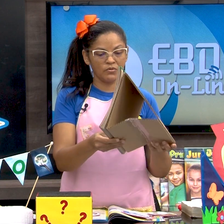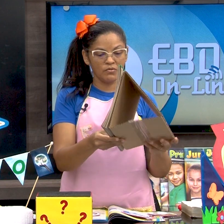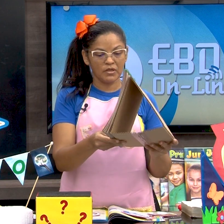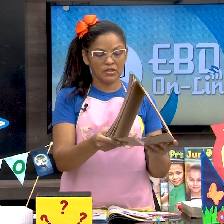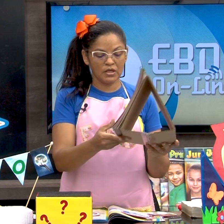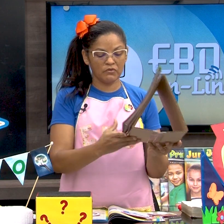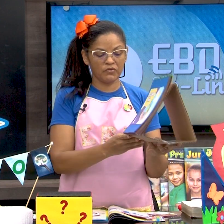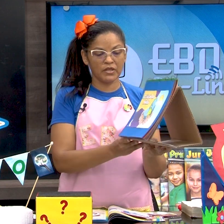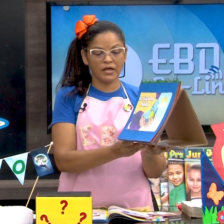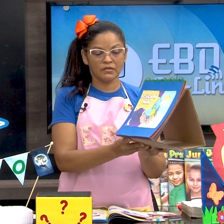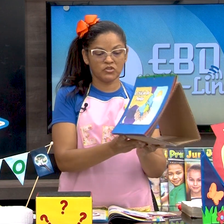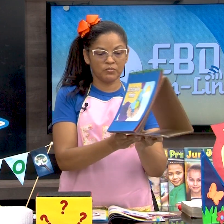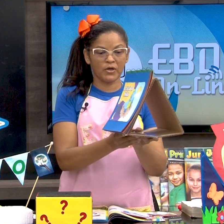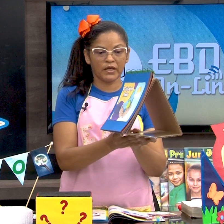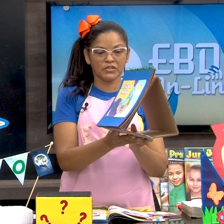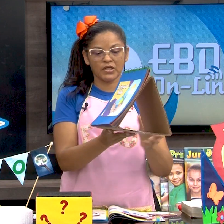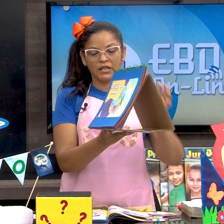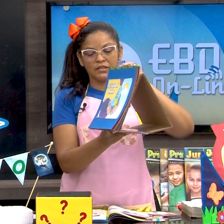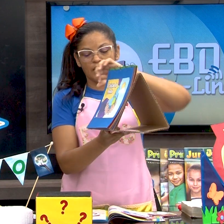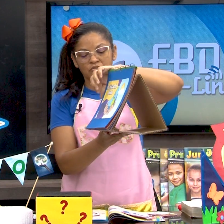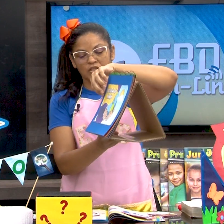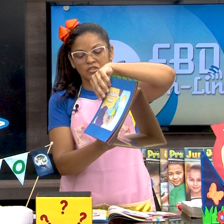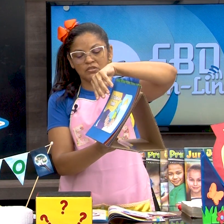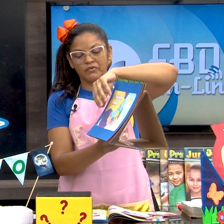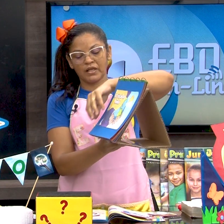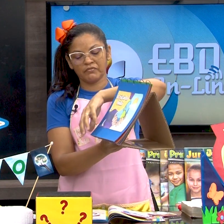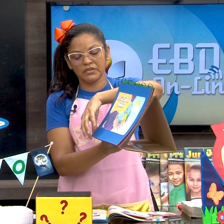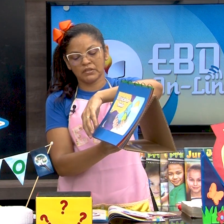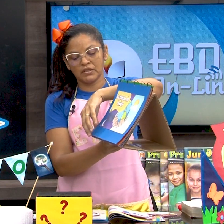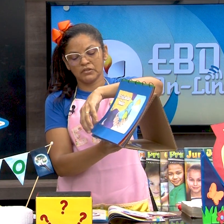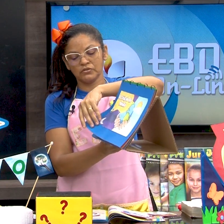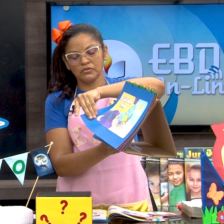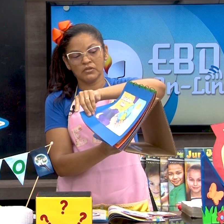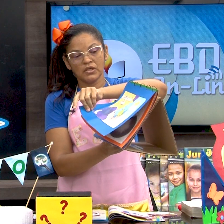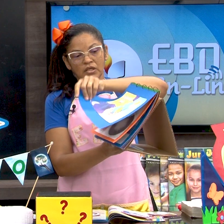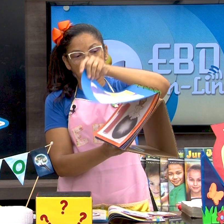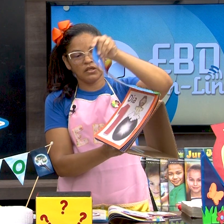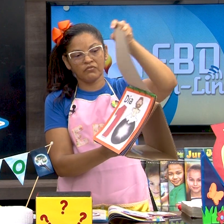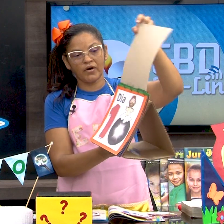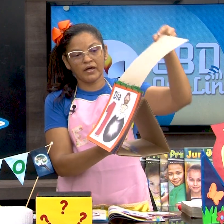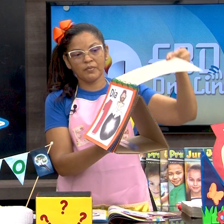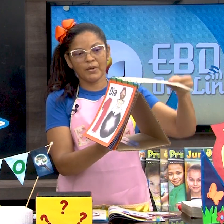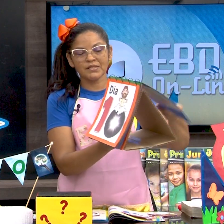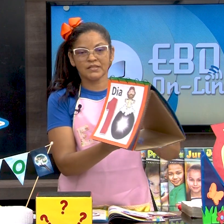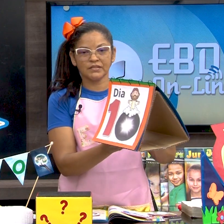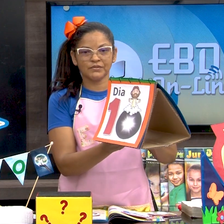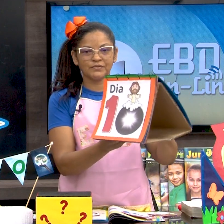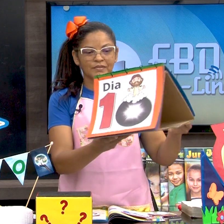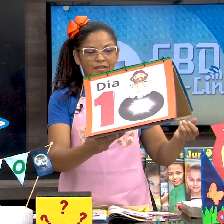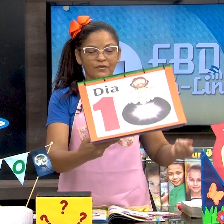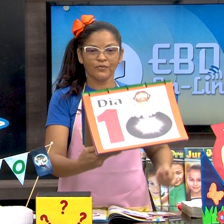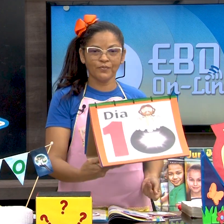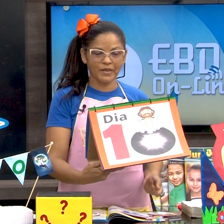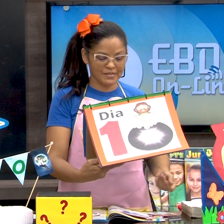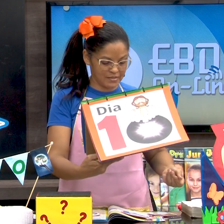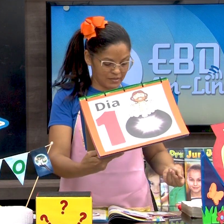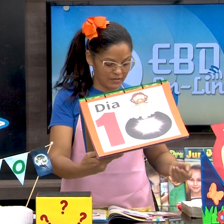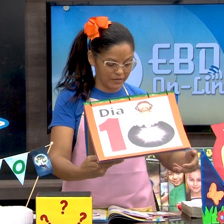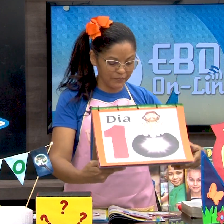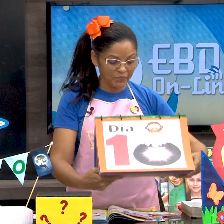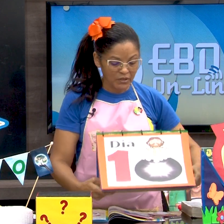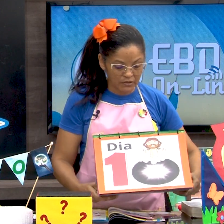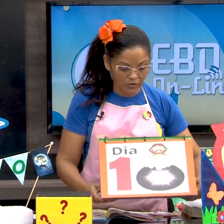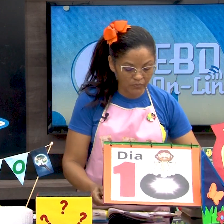abriu e ele vira tipo aqueles calendários que a gente vai levantando e vai passando o mês